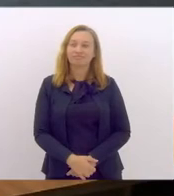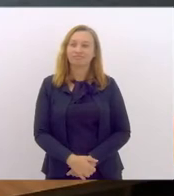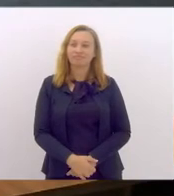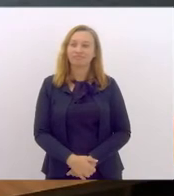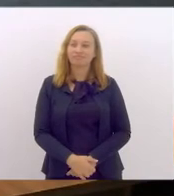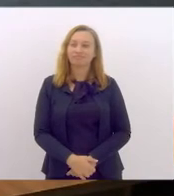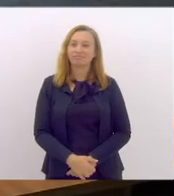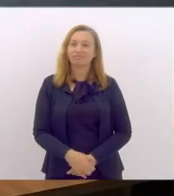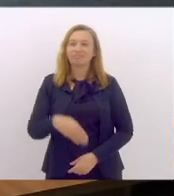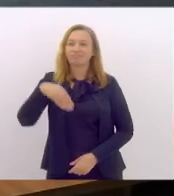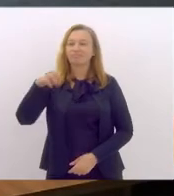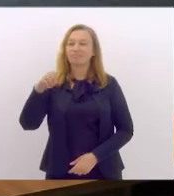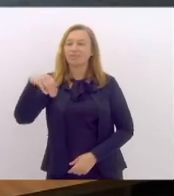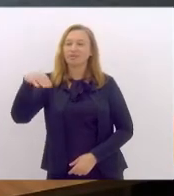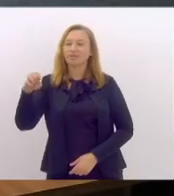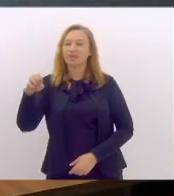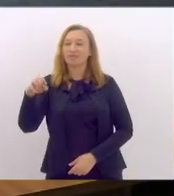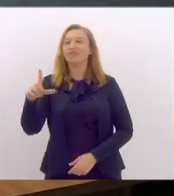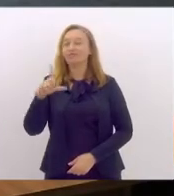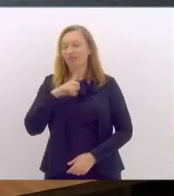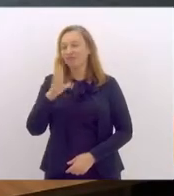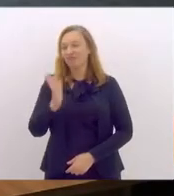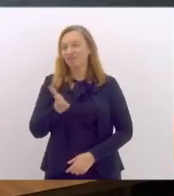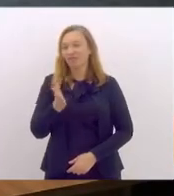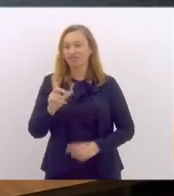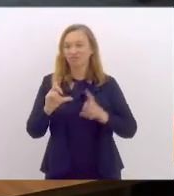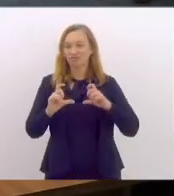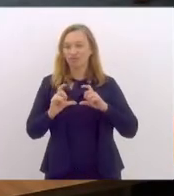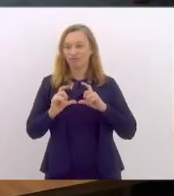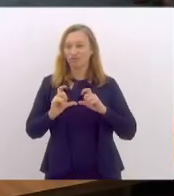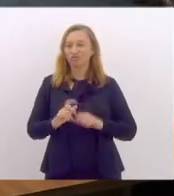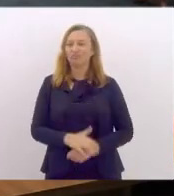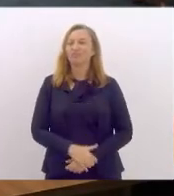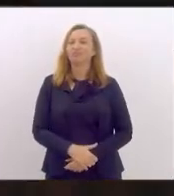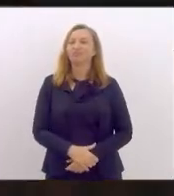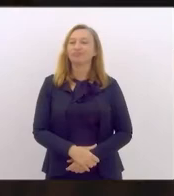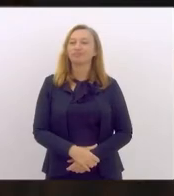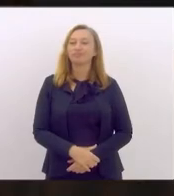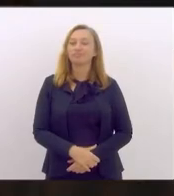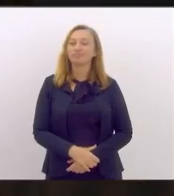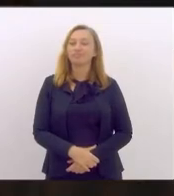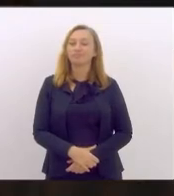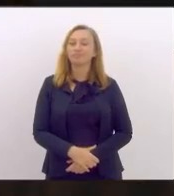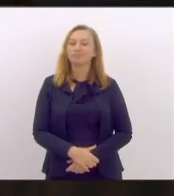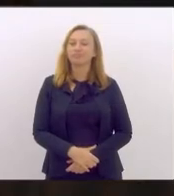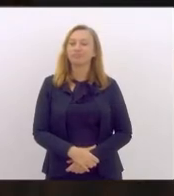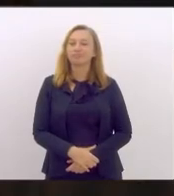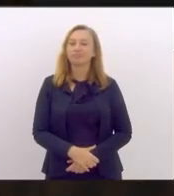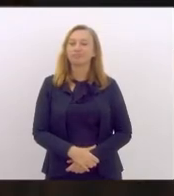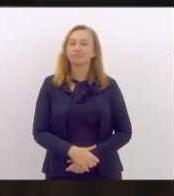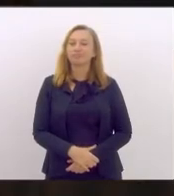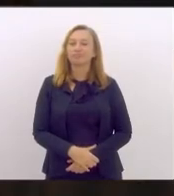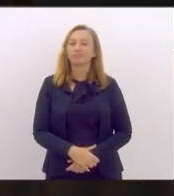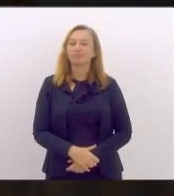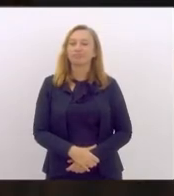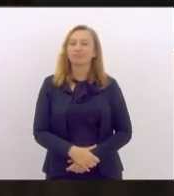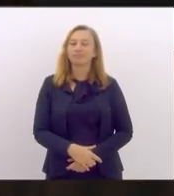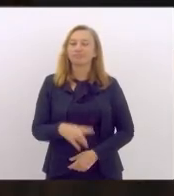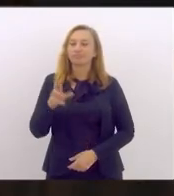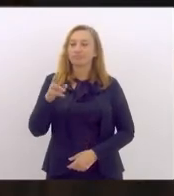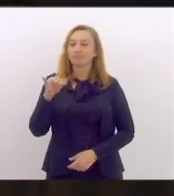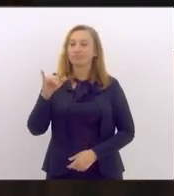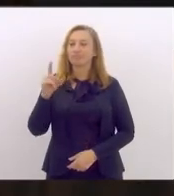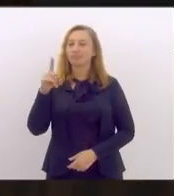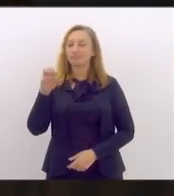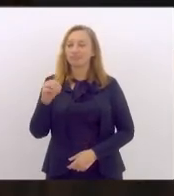já tá até no Jornal Aqui já recebi aqui até uma coluna do nosso amigo Ricardo Bruno